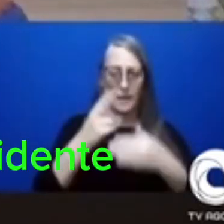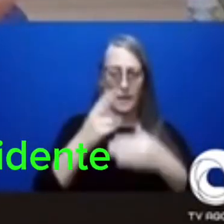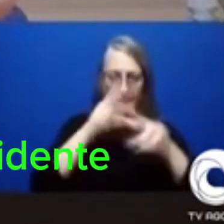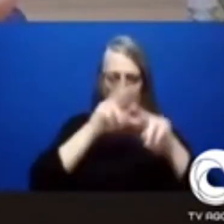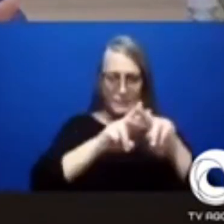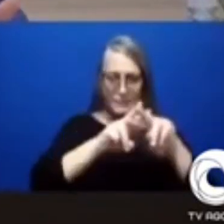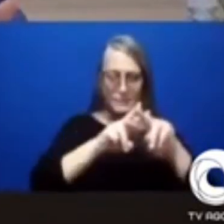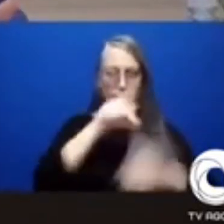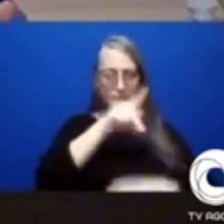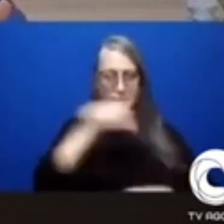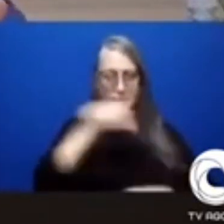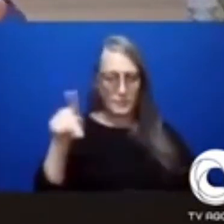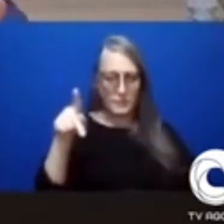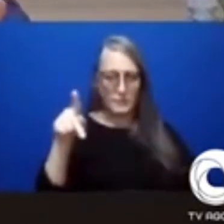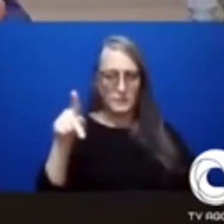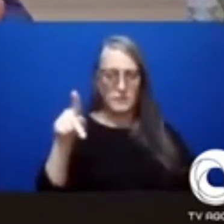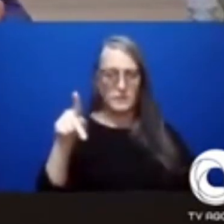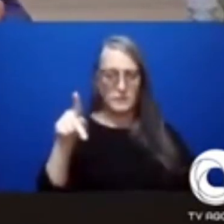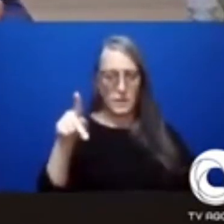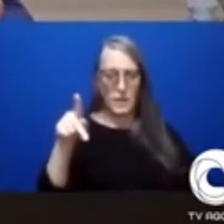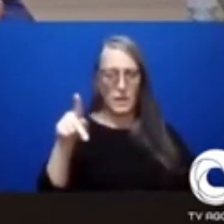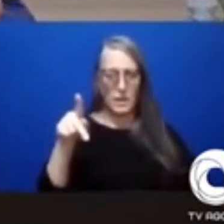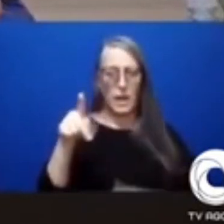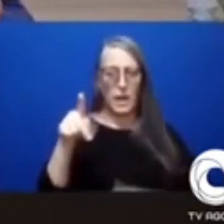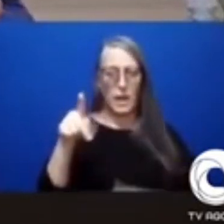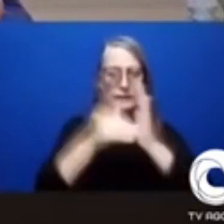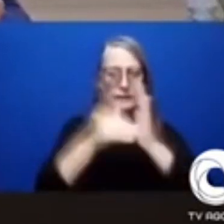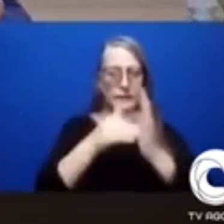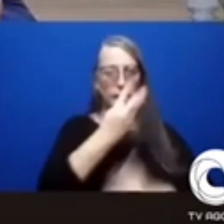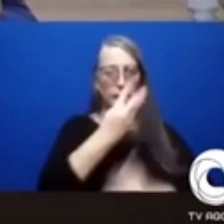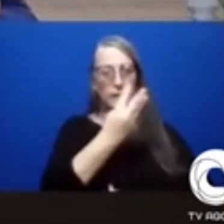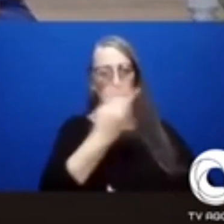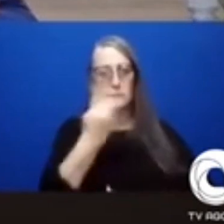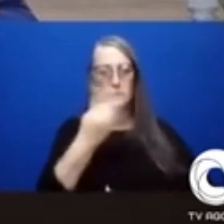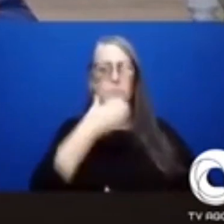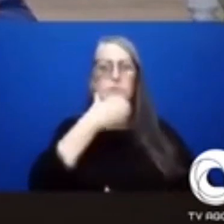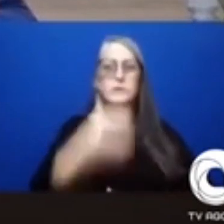presidente, até 31 de dezembro de 2024, isso não vai acontecer aqui.